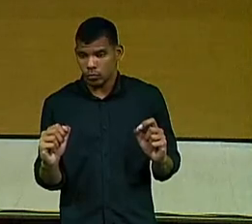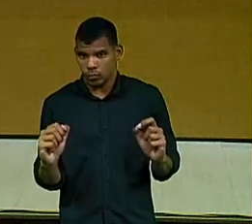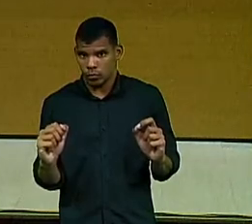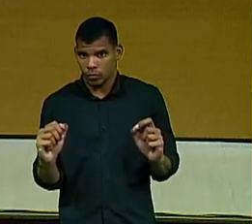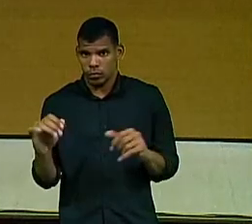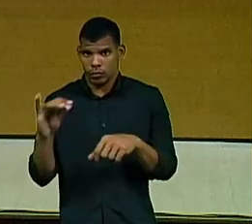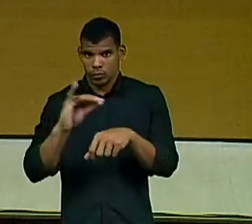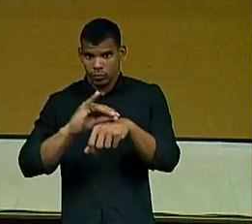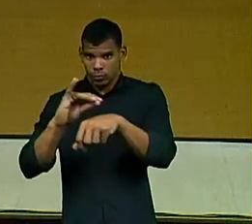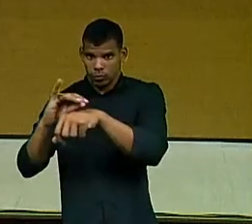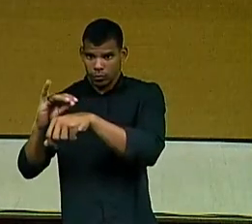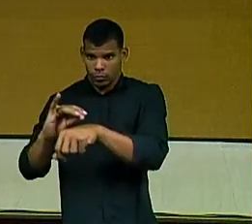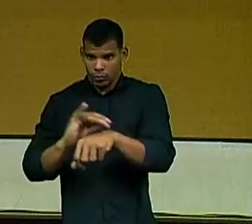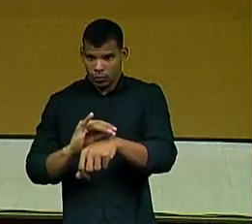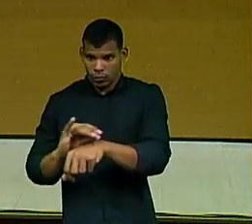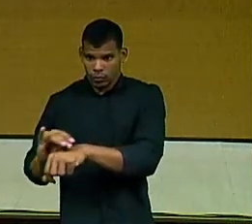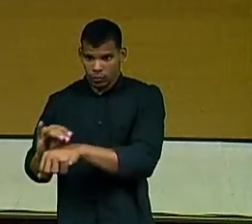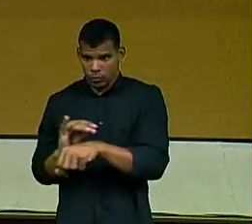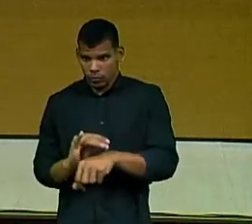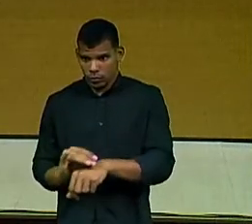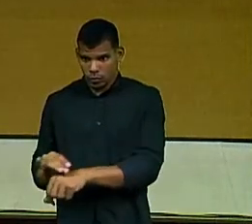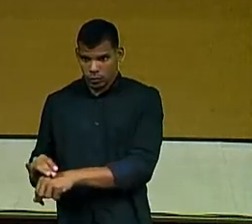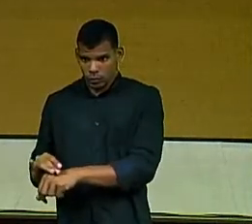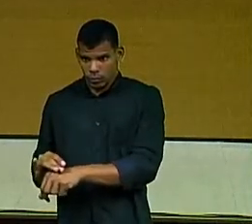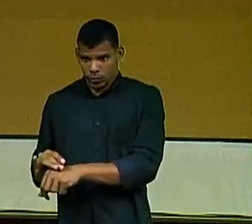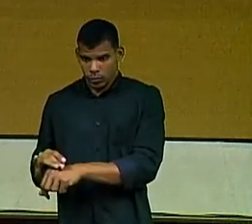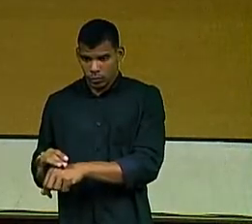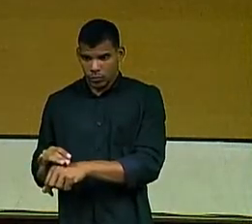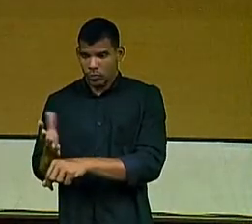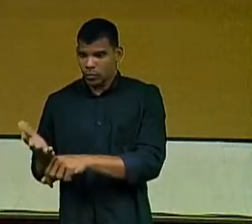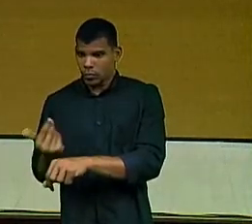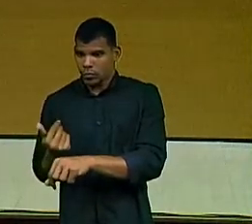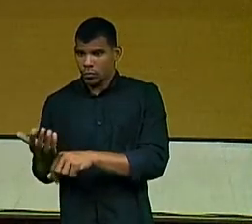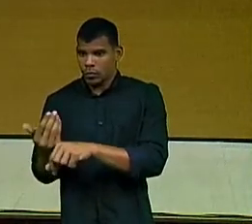colocavam lá deixavam no estoque e